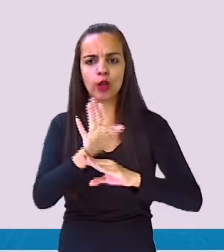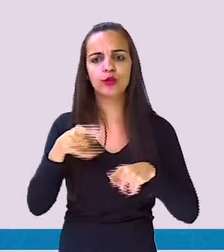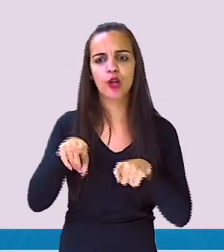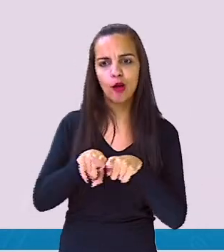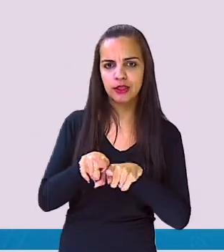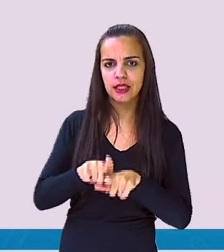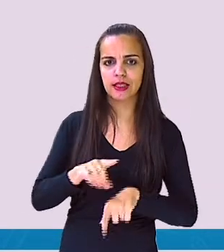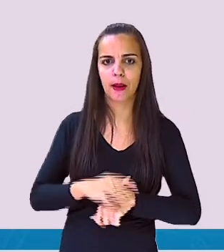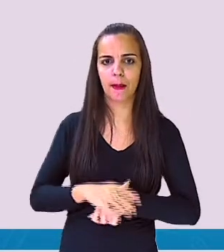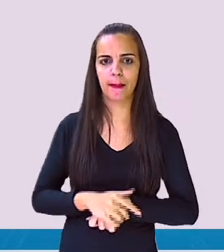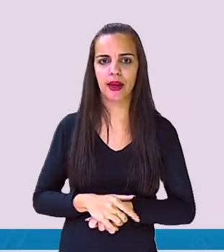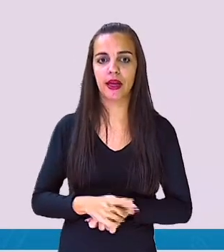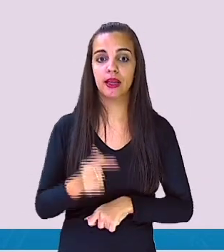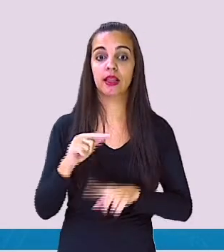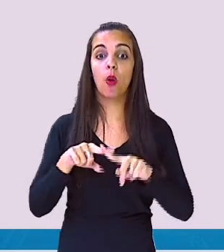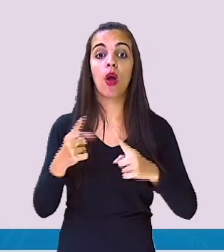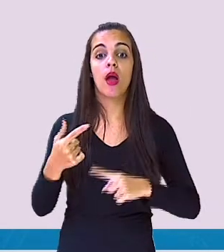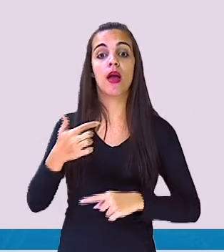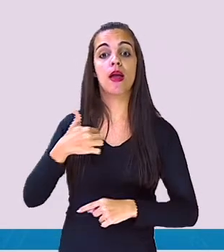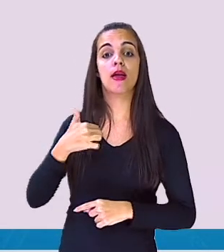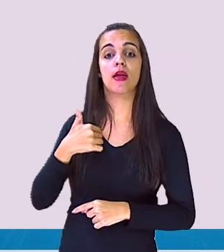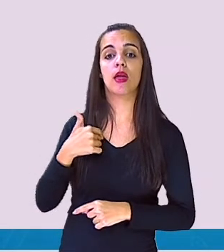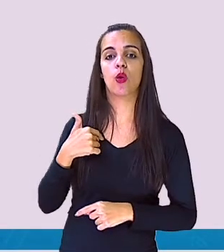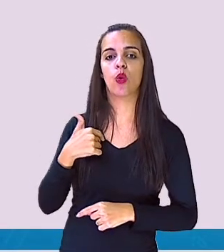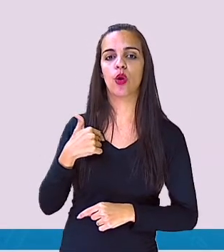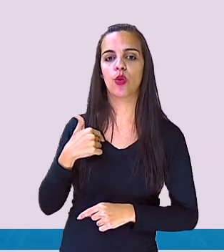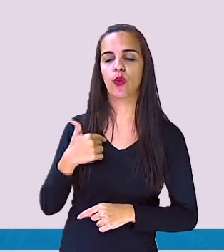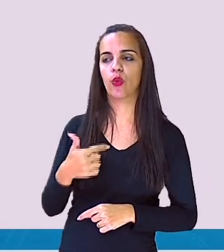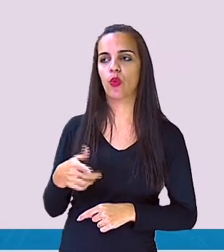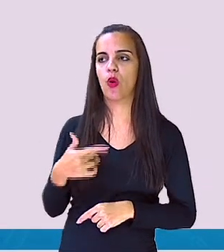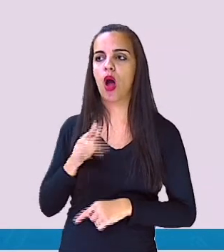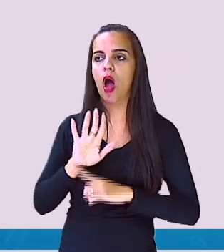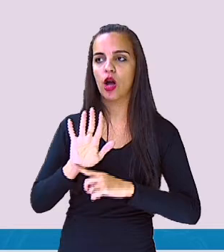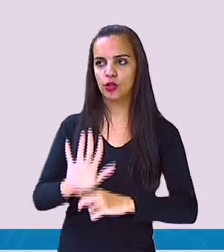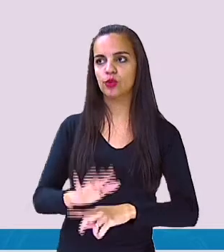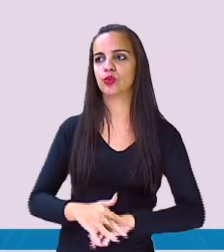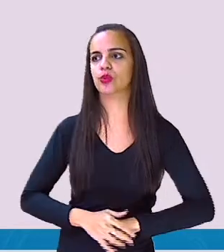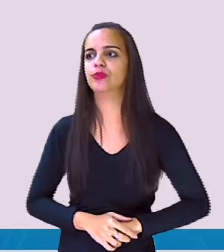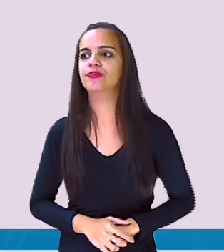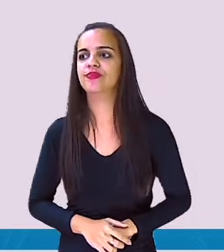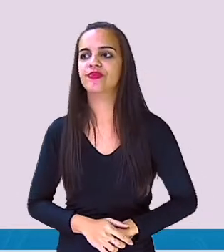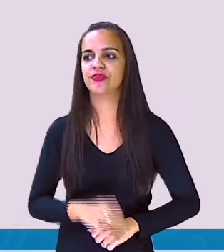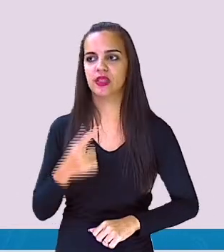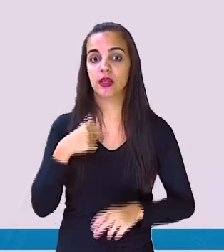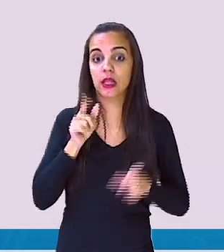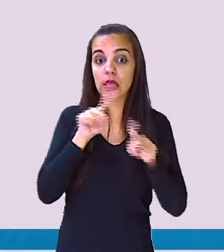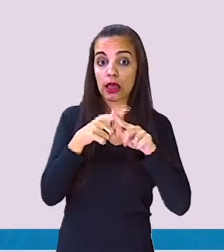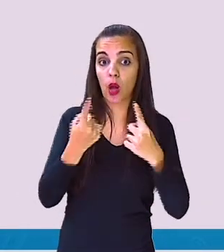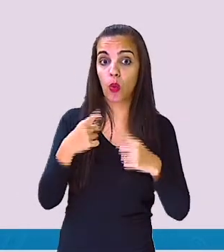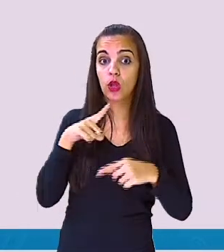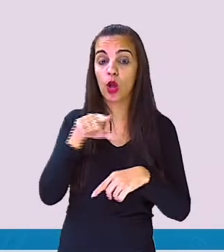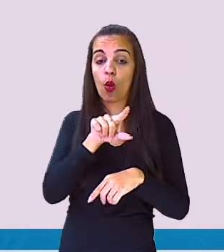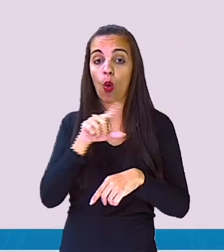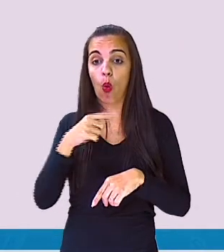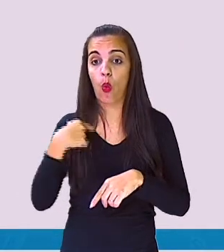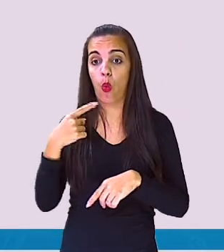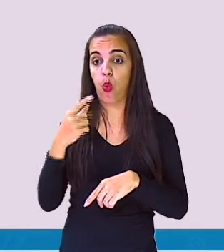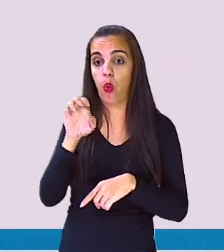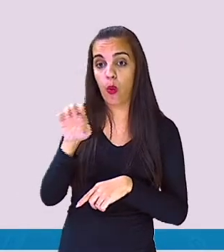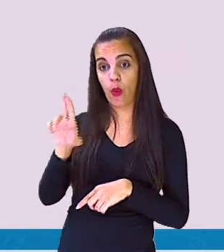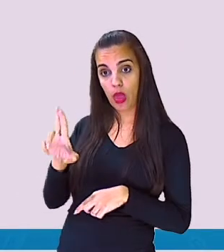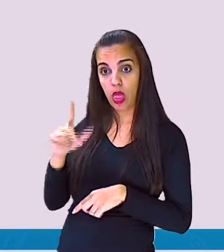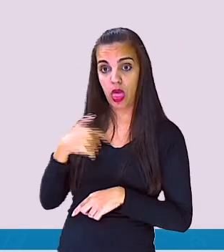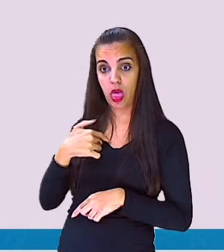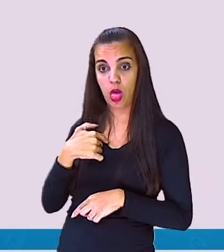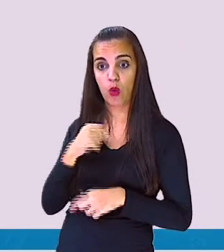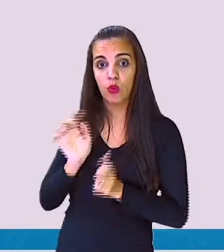precisem. Então, aqui o nosso sujeito está oculto, ele está escondido no verbo, na desinência verbal.